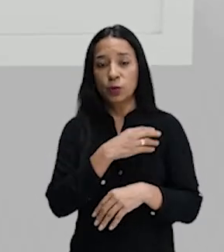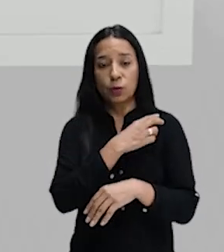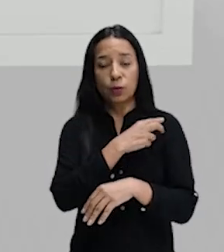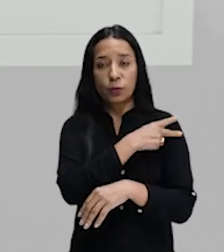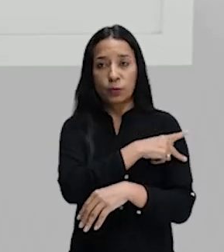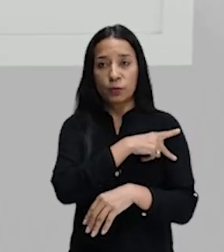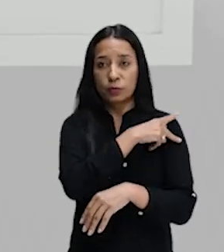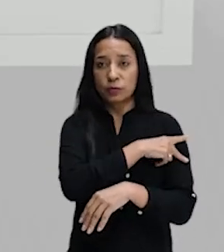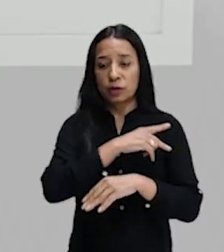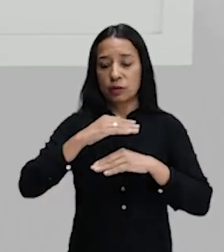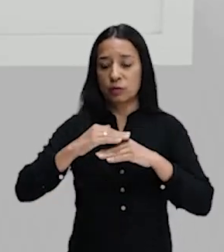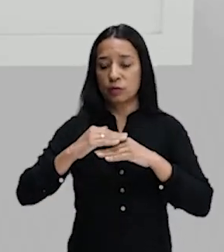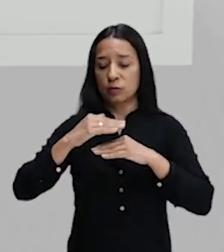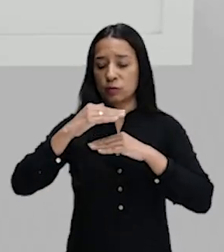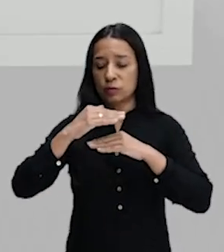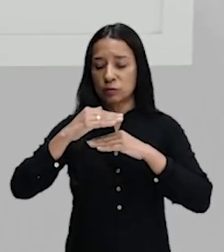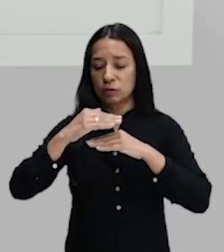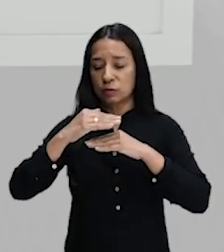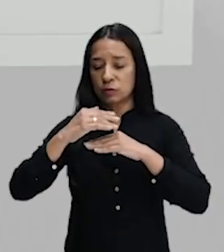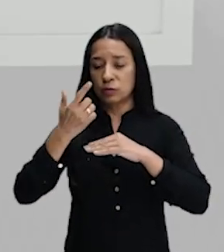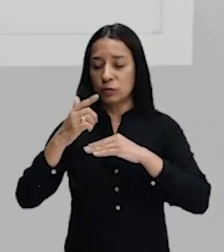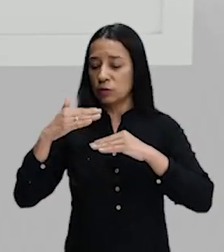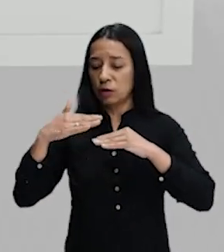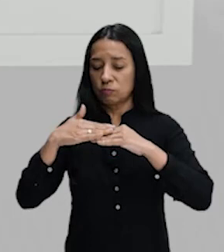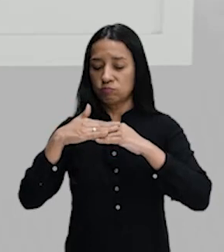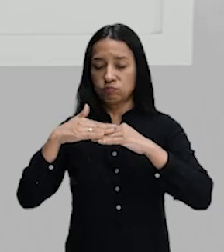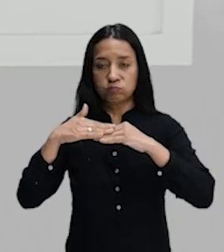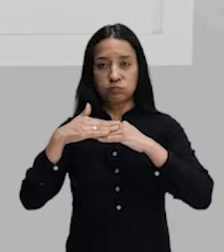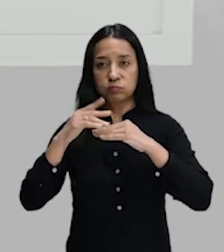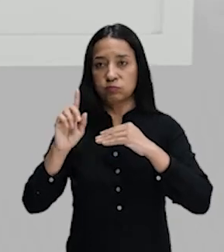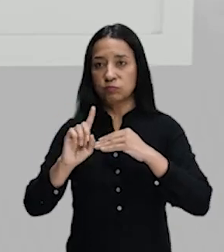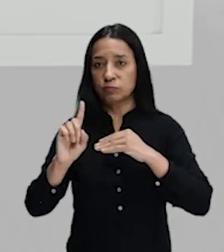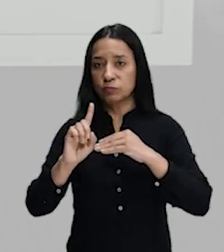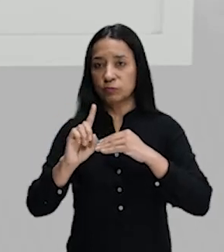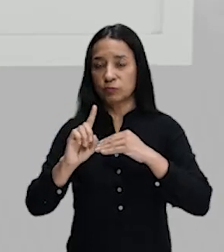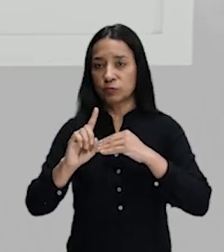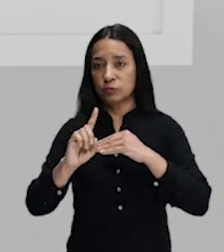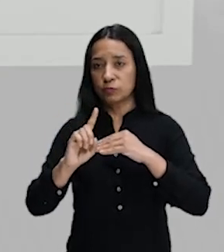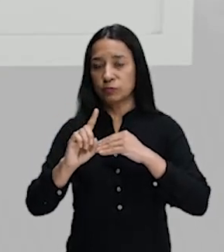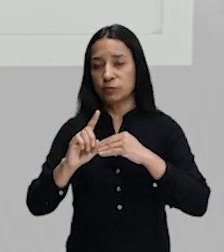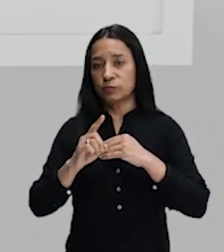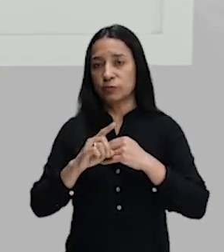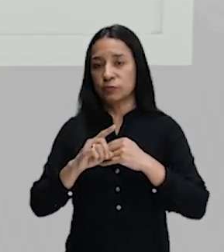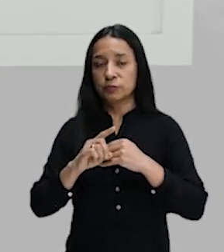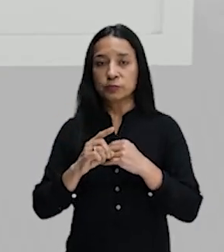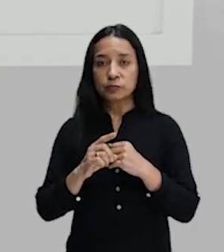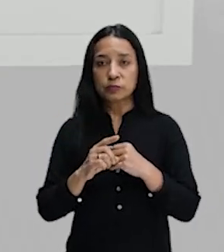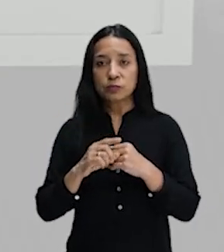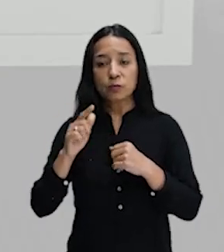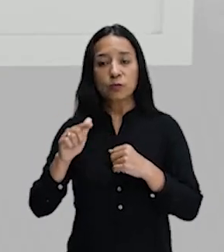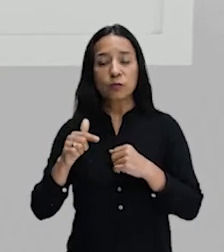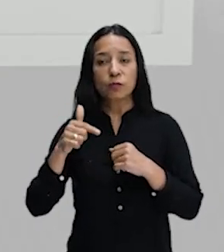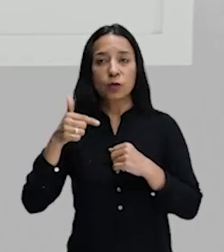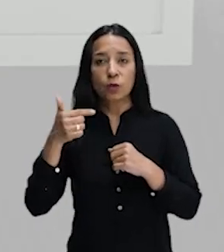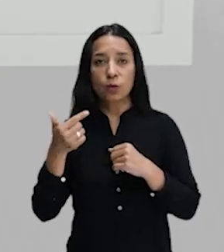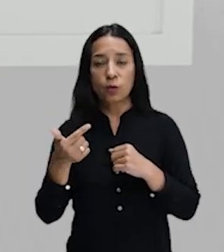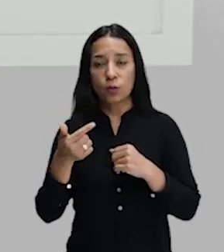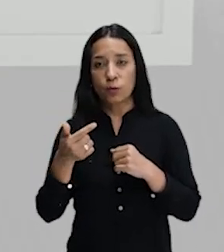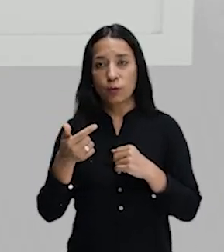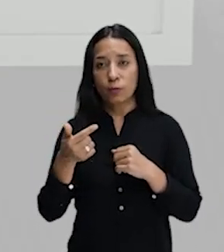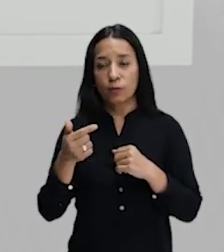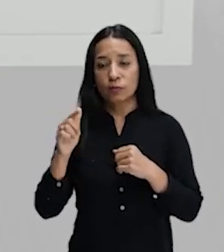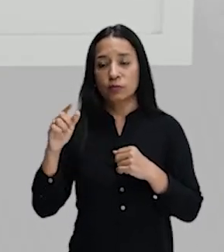flutuação, tá, ok? Não tem atrito entre eles. Isso acontece graças a polos magnéticos. Uma